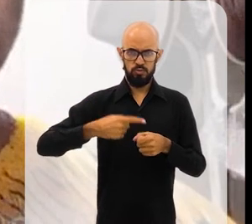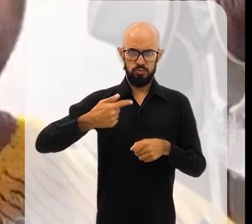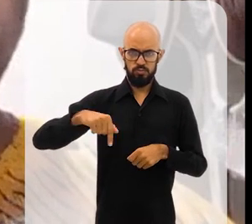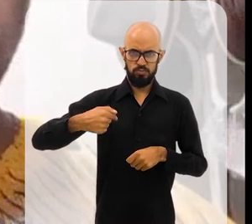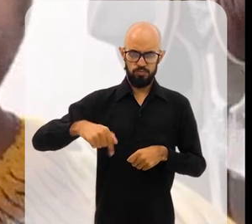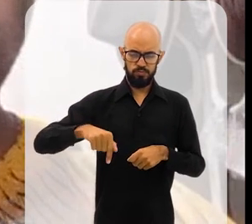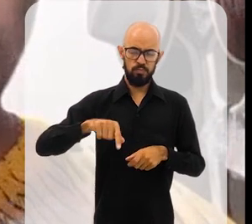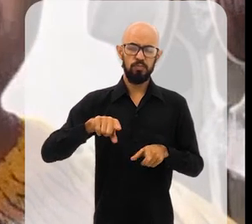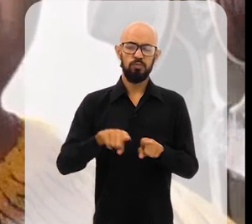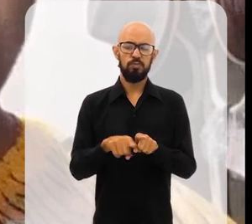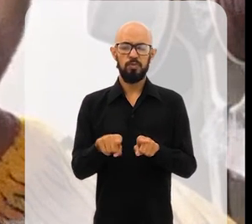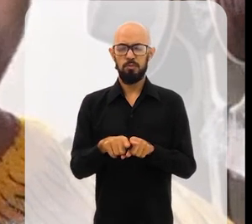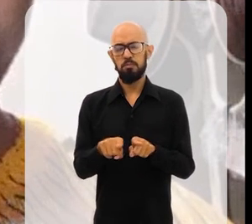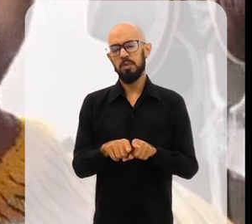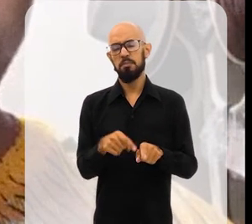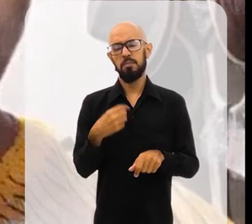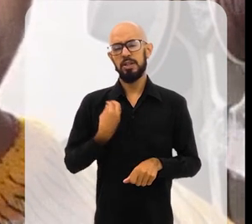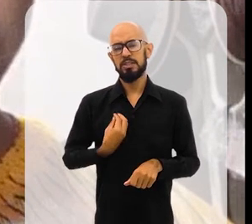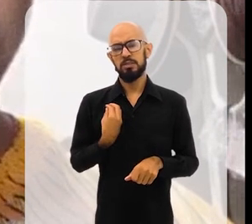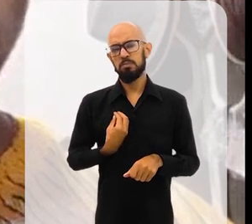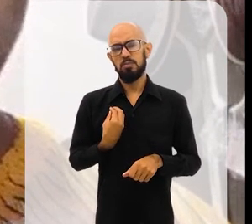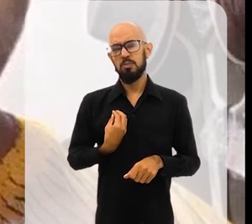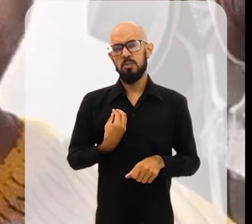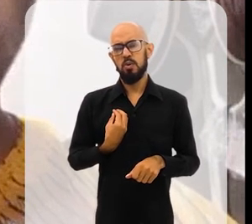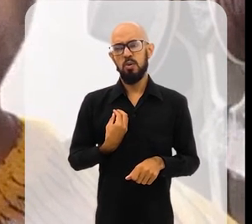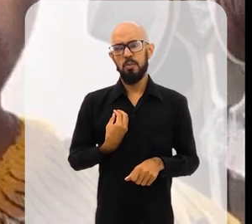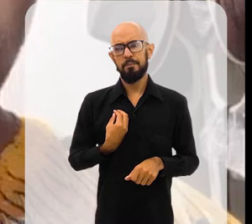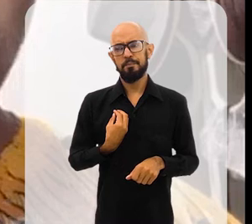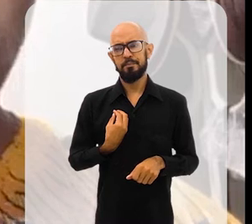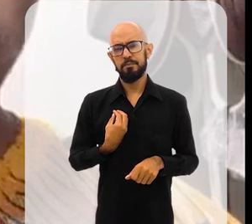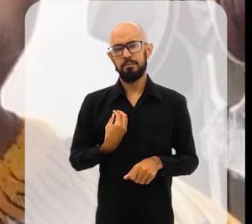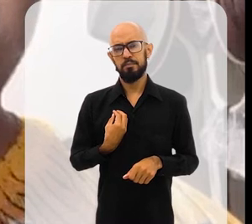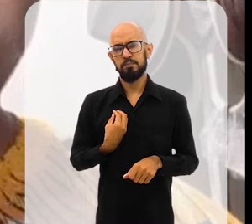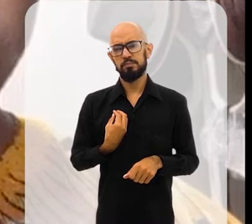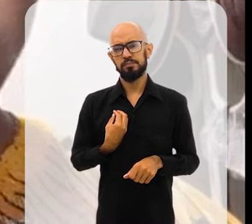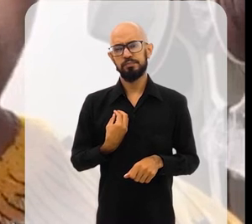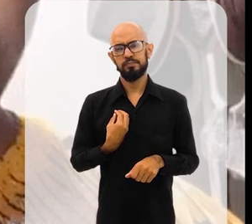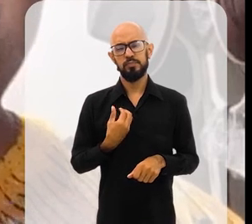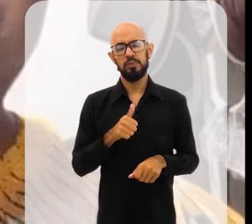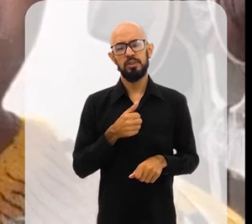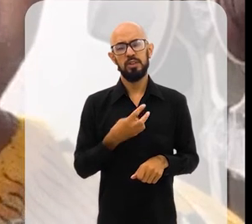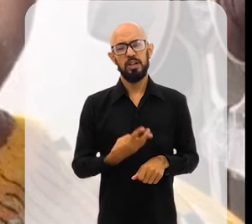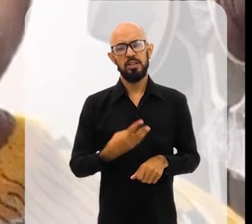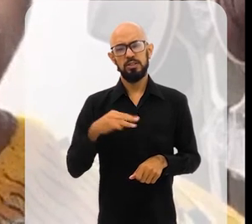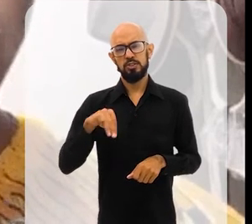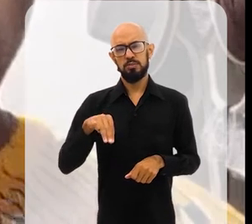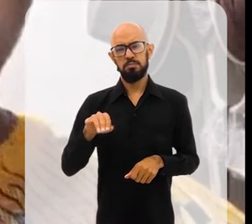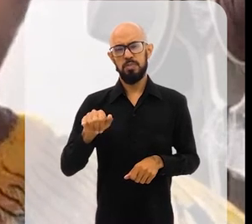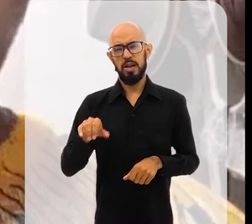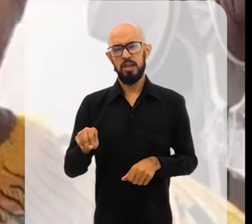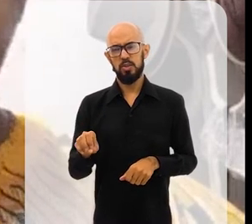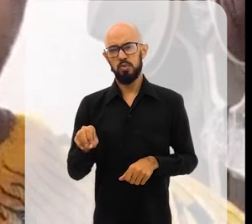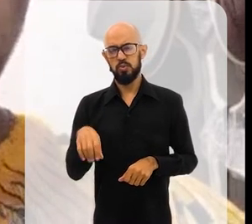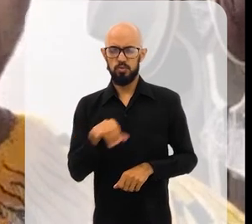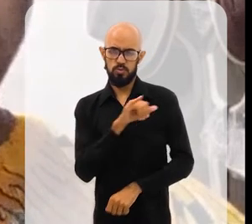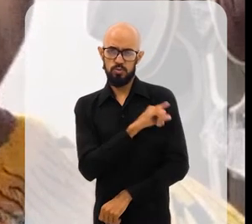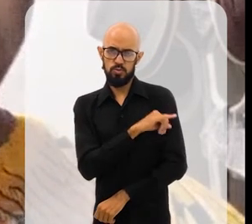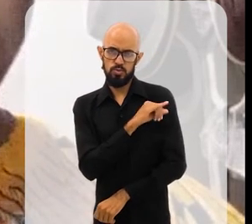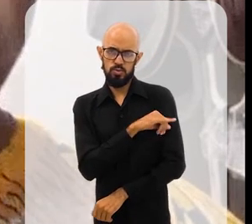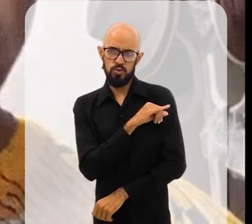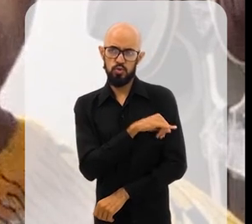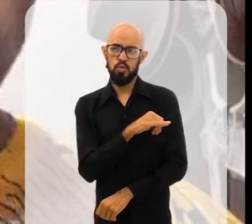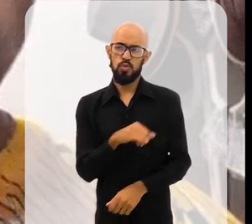Baixada, participou de várias ações de 13 de maio no Rio,